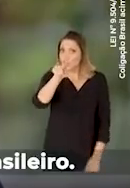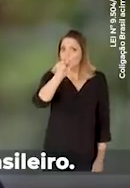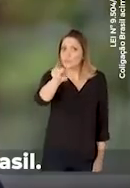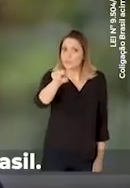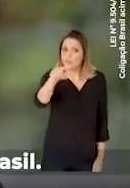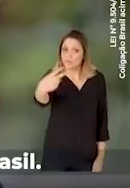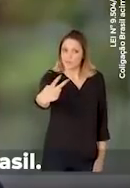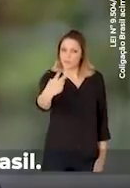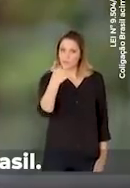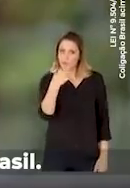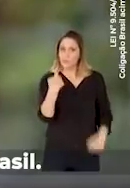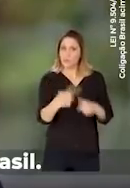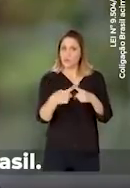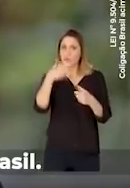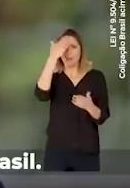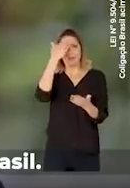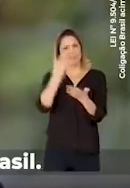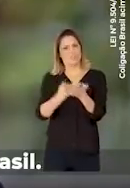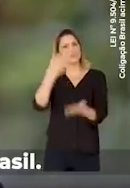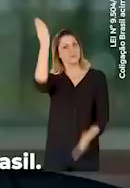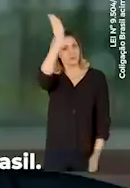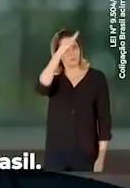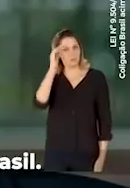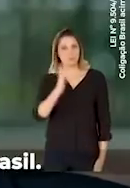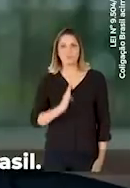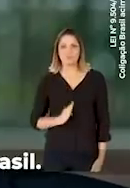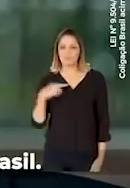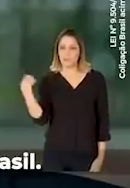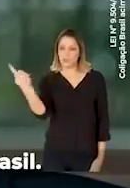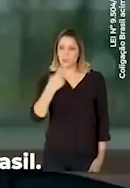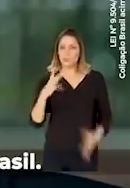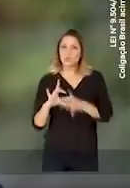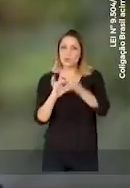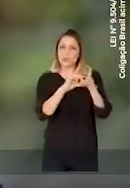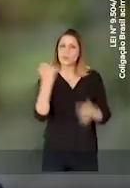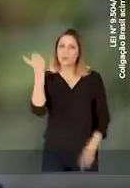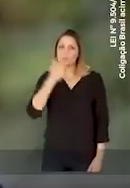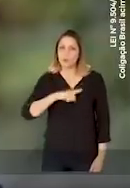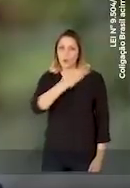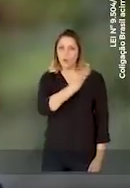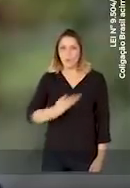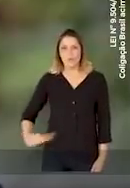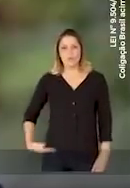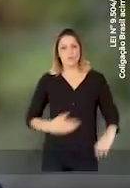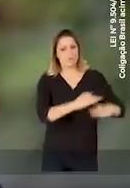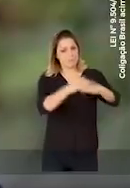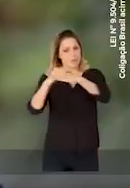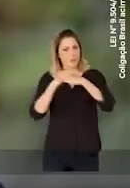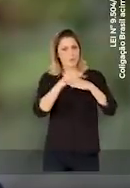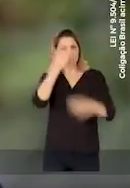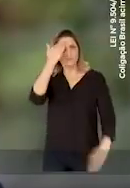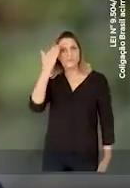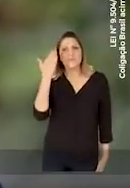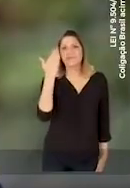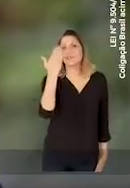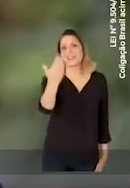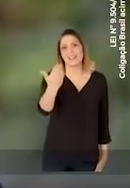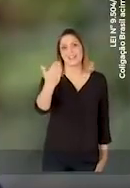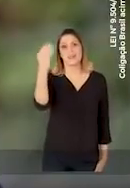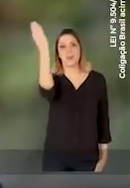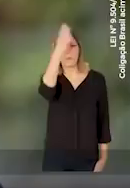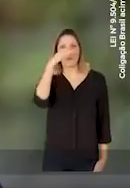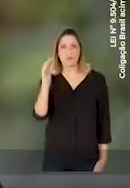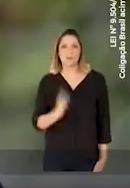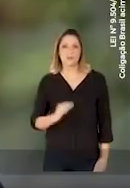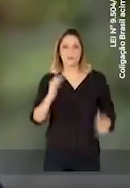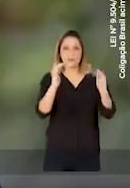brasileiro. E você está aí nos assistindo porque acredita no Brasil. Faremos um governo para todos. Meu muito obrigado mais